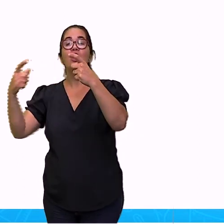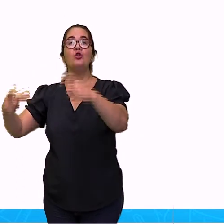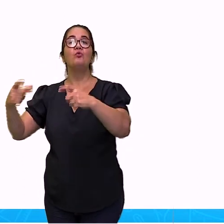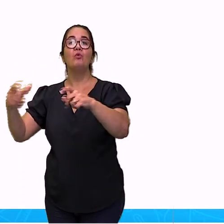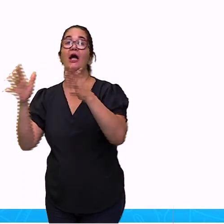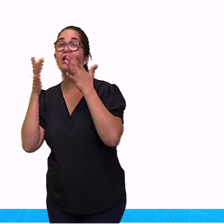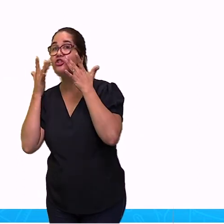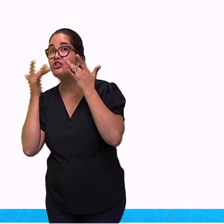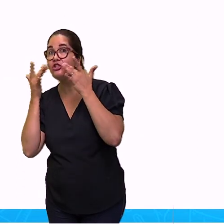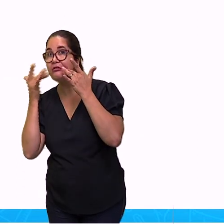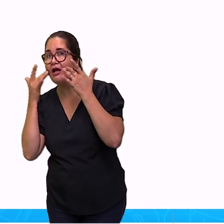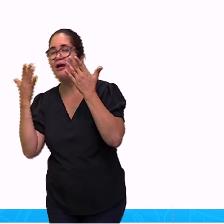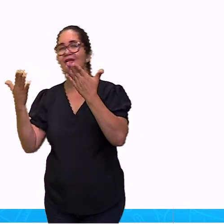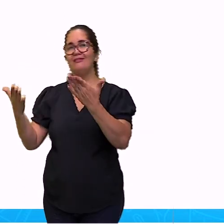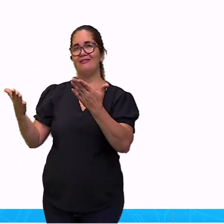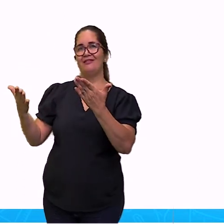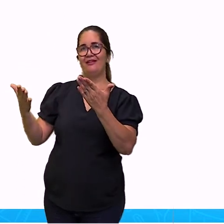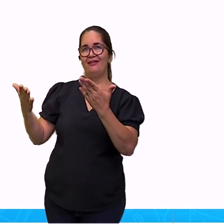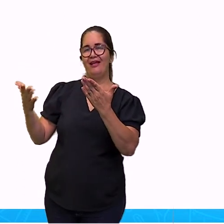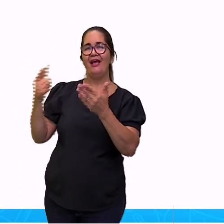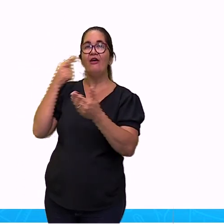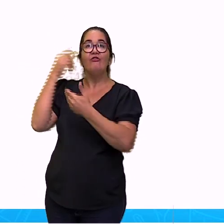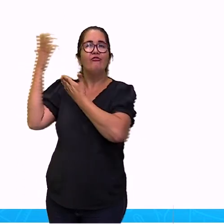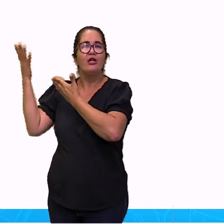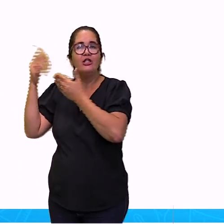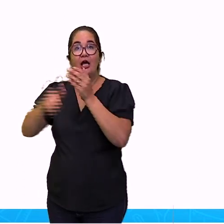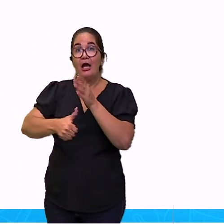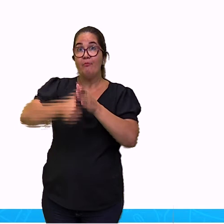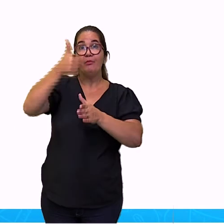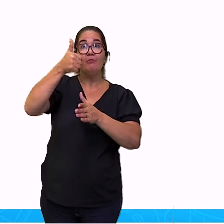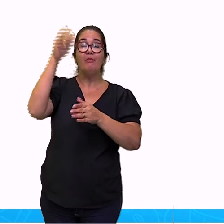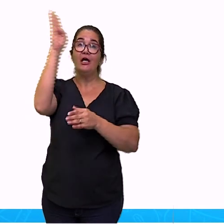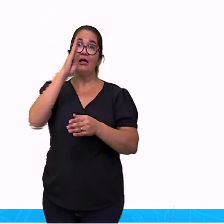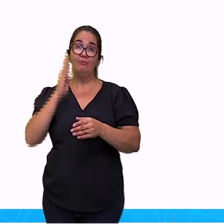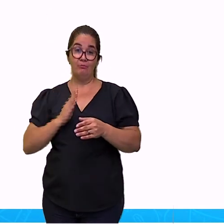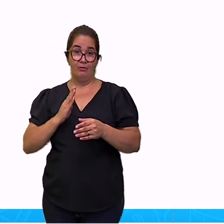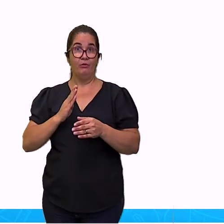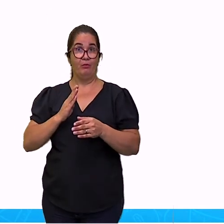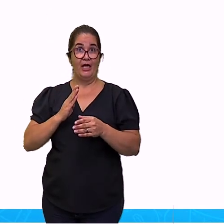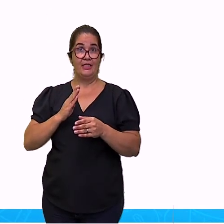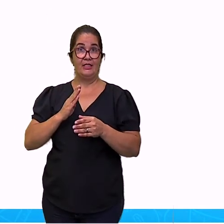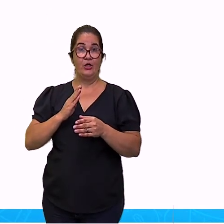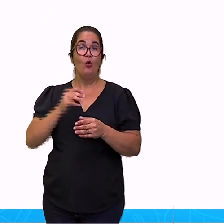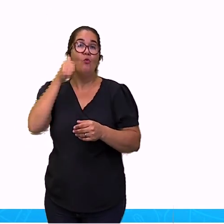gente, Maria Olenanha, primeira bailarina da Companhia da